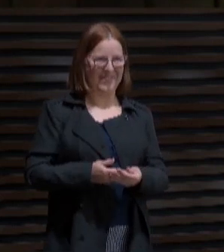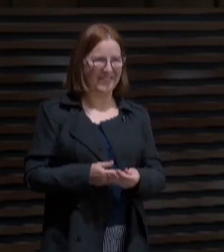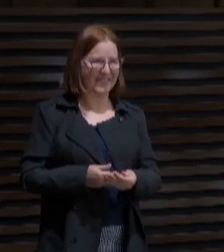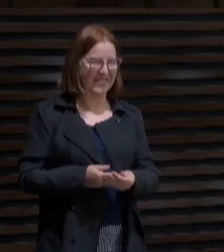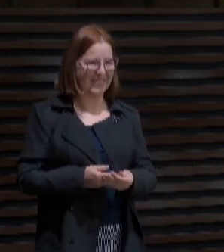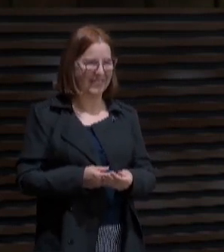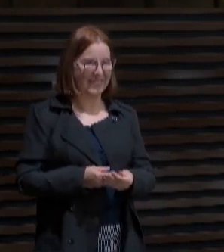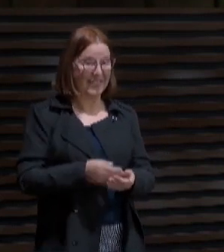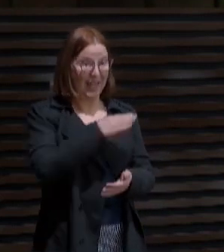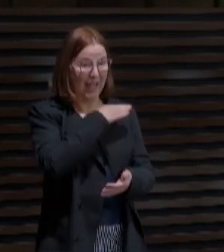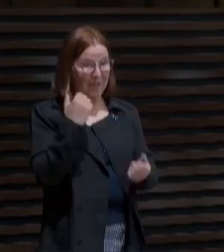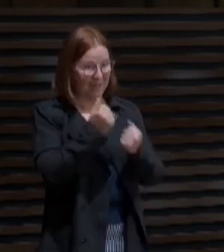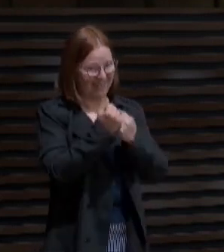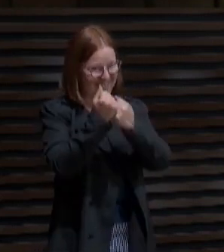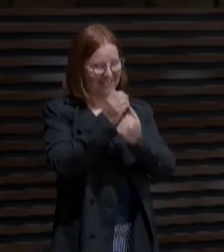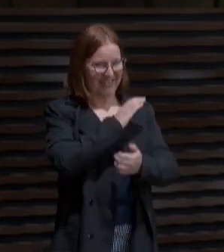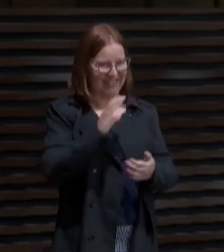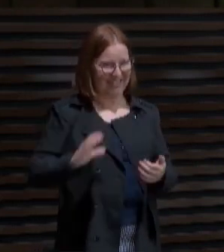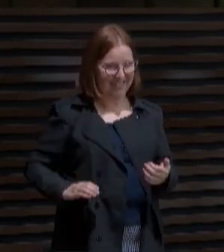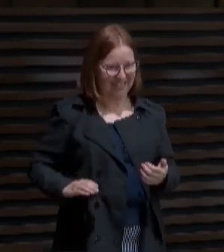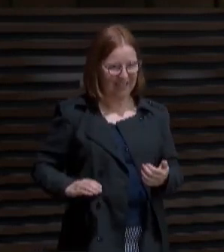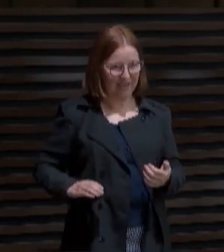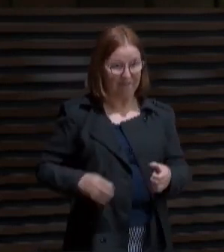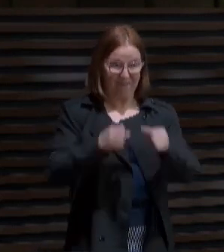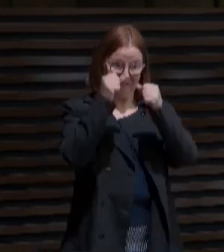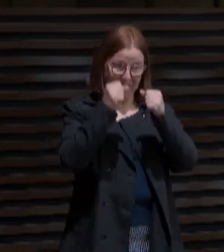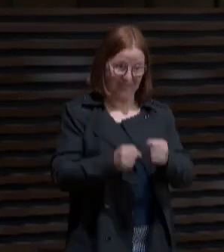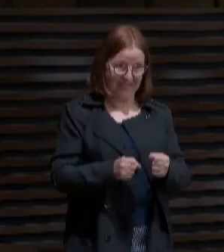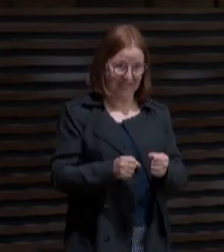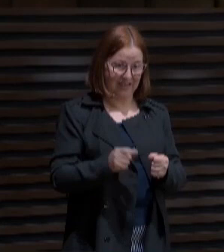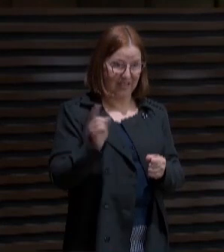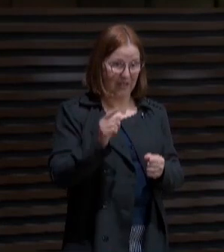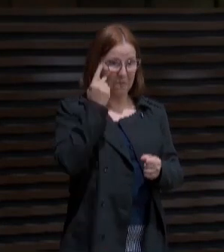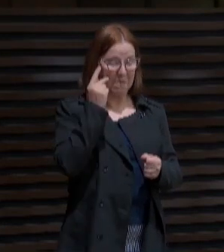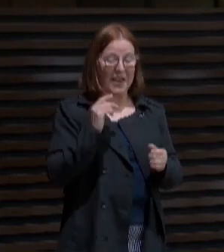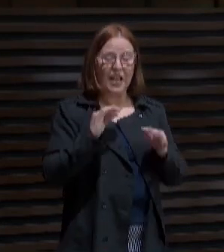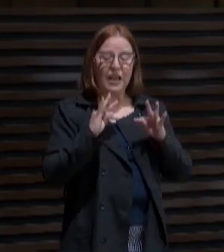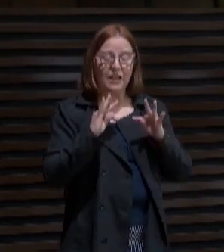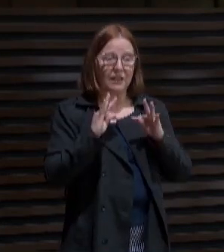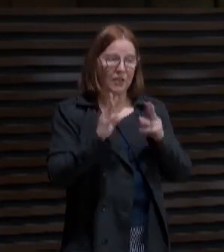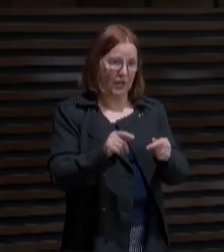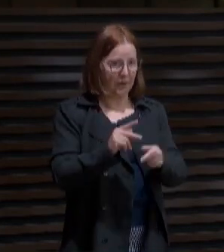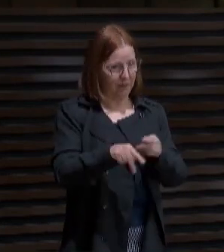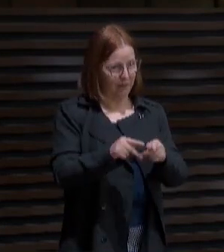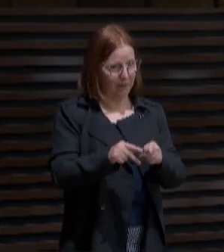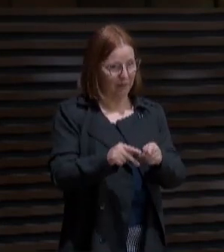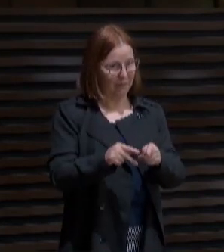A morte substitutiva de Cristo foi eficaz não para toda a humanidade, mas apenas para aqueles